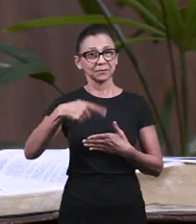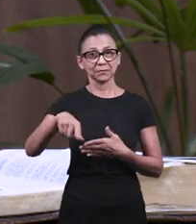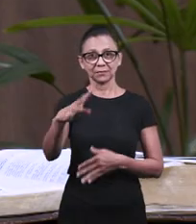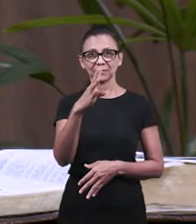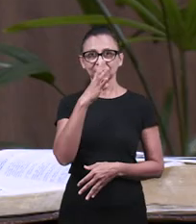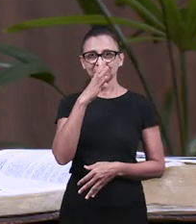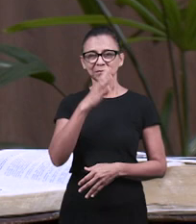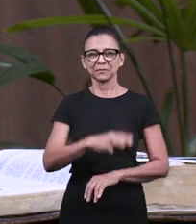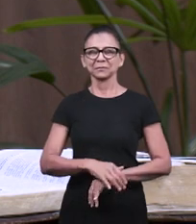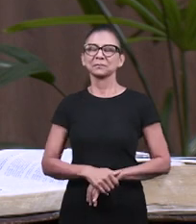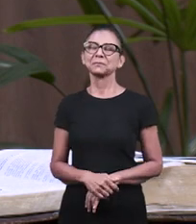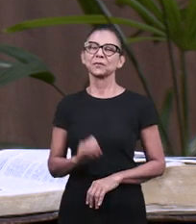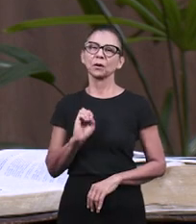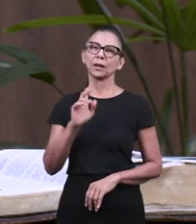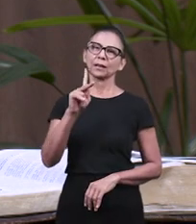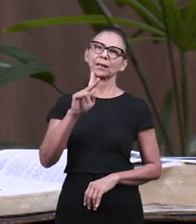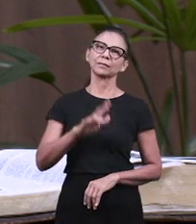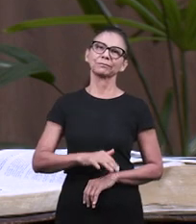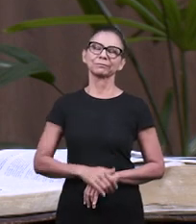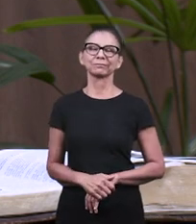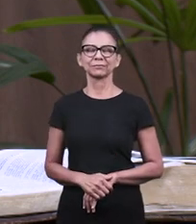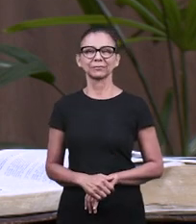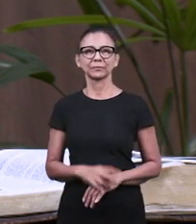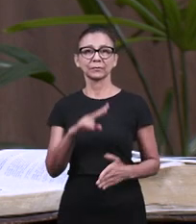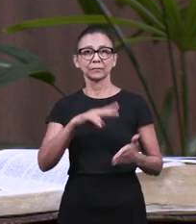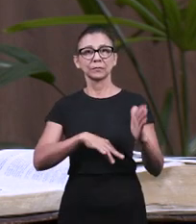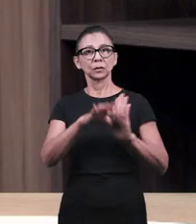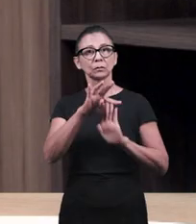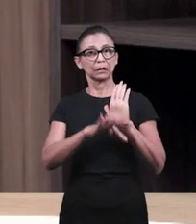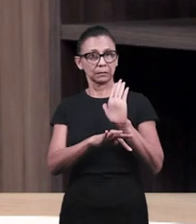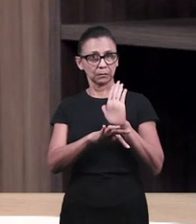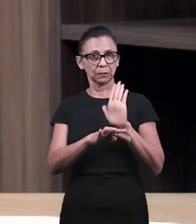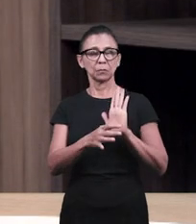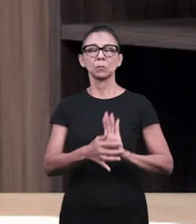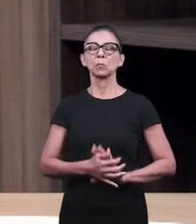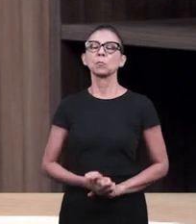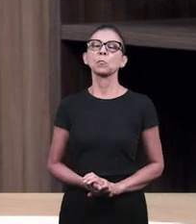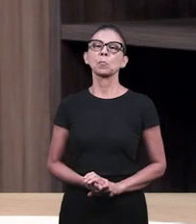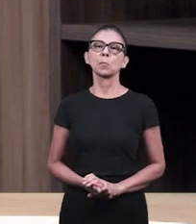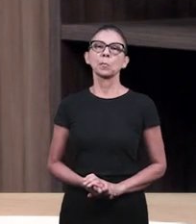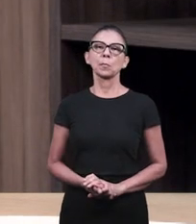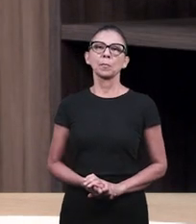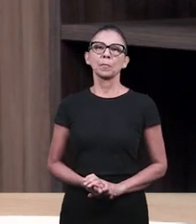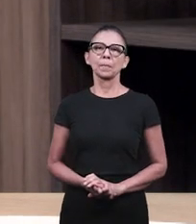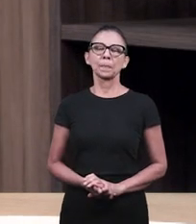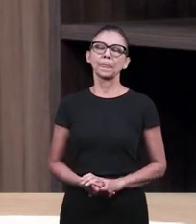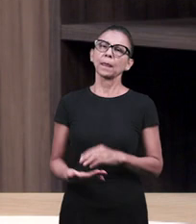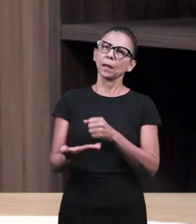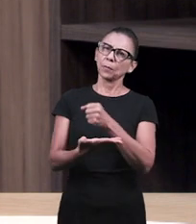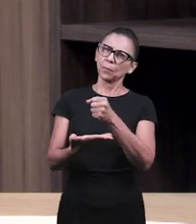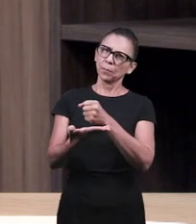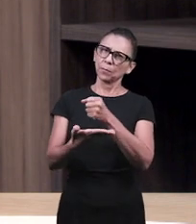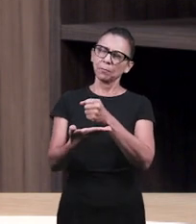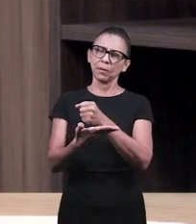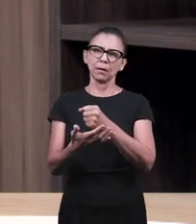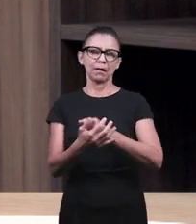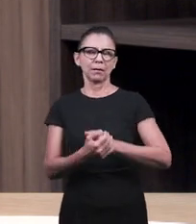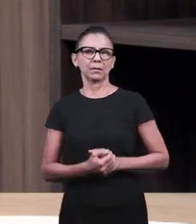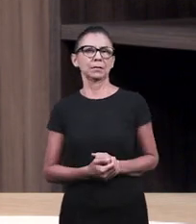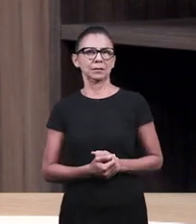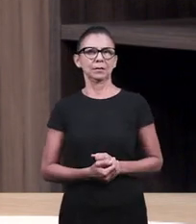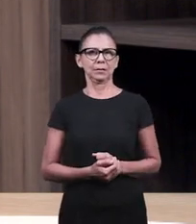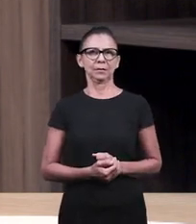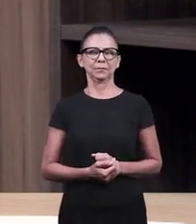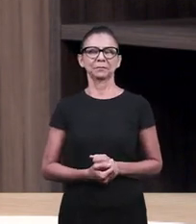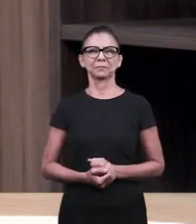Senhor aos irmãos também. Muito bem, então nós vamos ler agora o texto que servirá como base para nós para